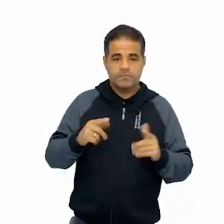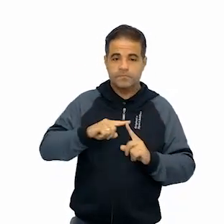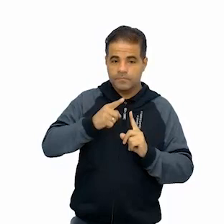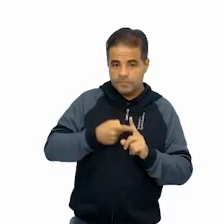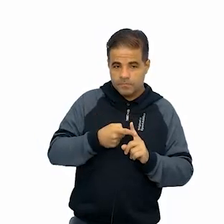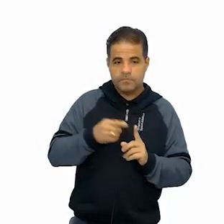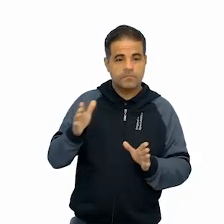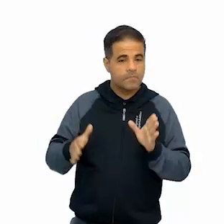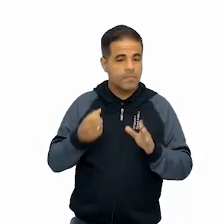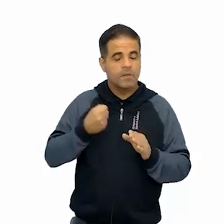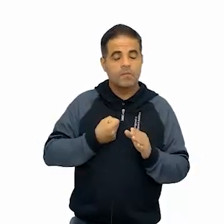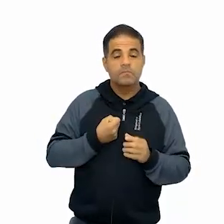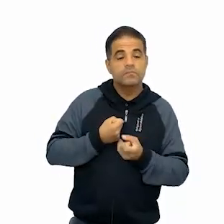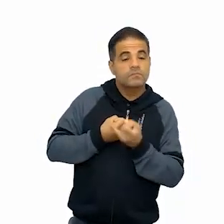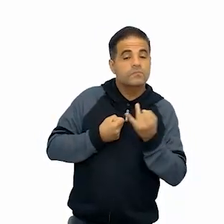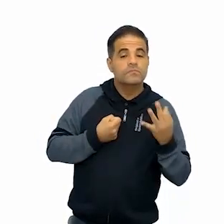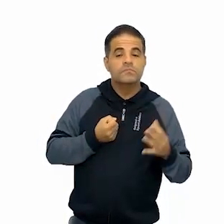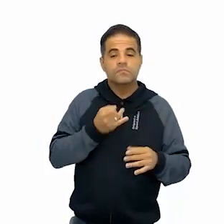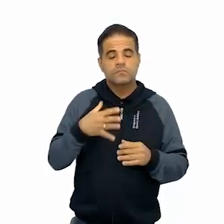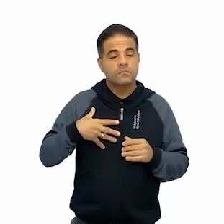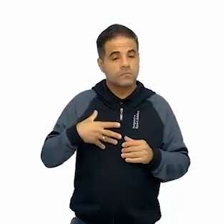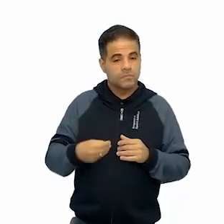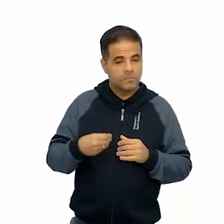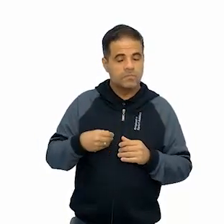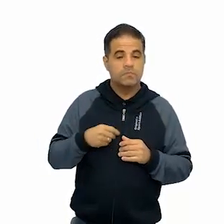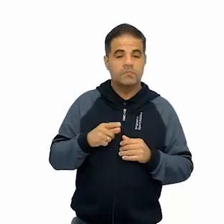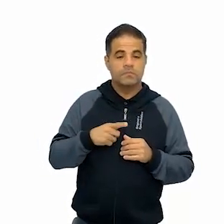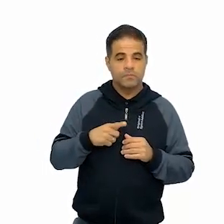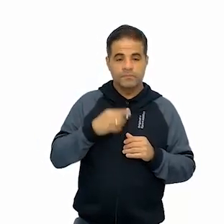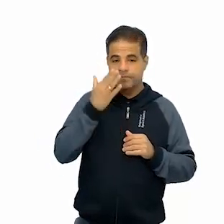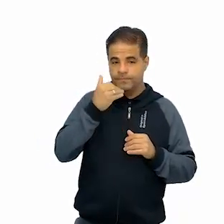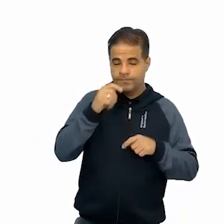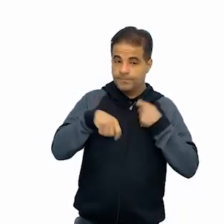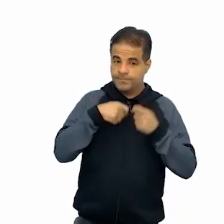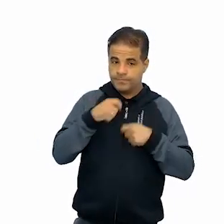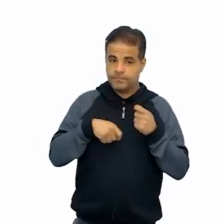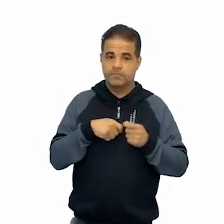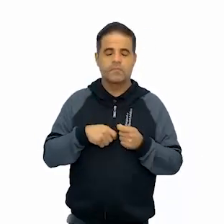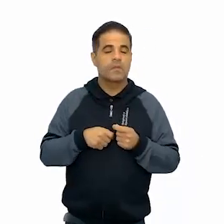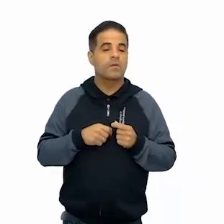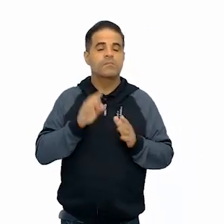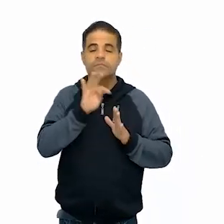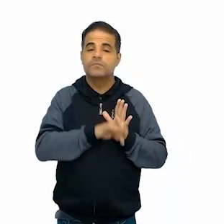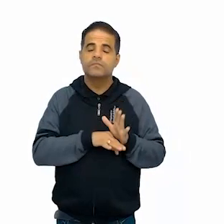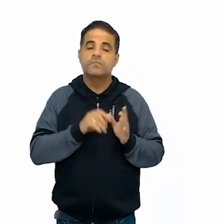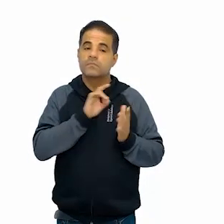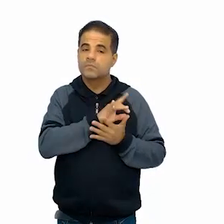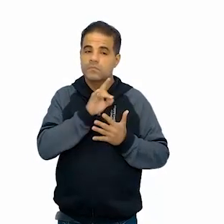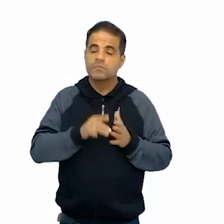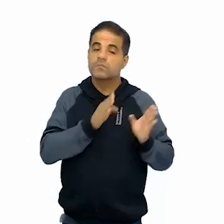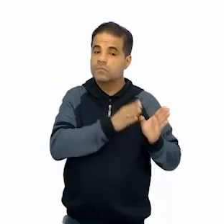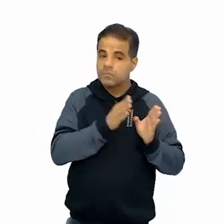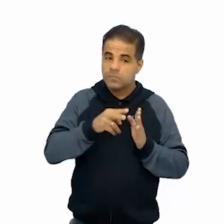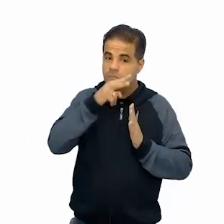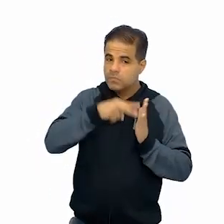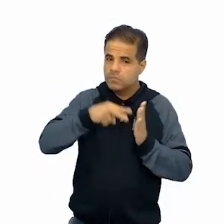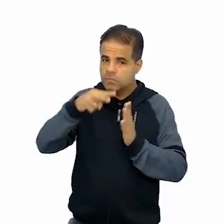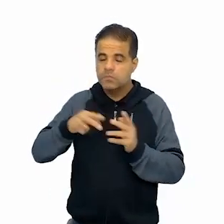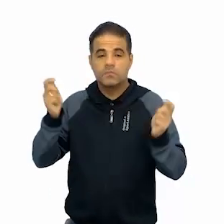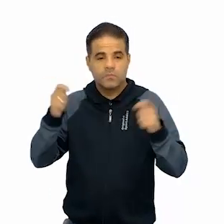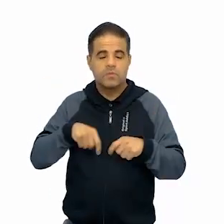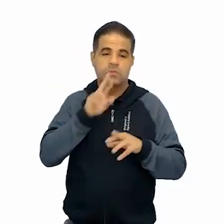gestação, número de filhotes e alimentação. O texto está disposto de forma que a cada trecho lido